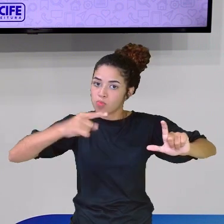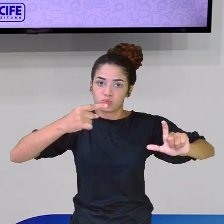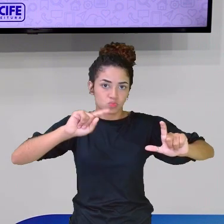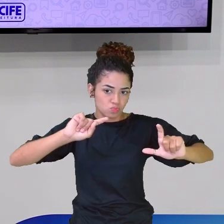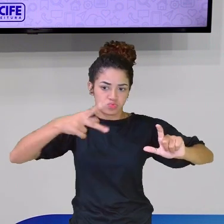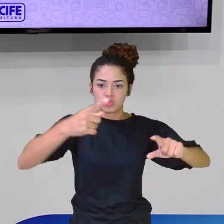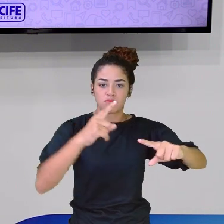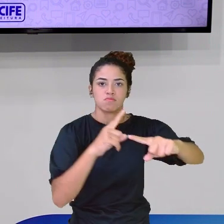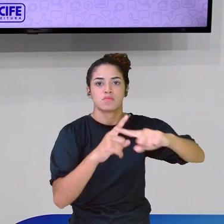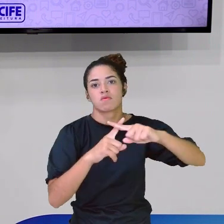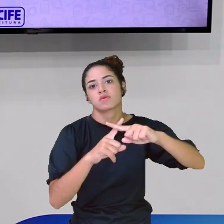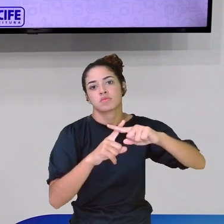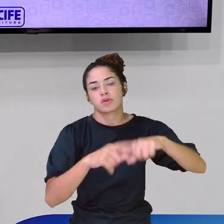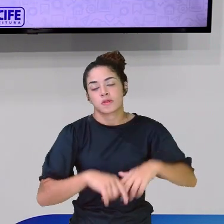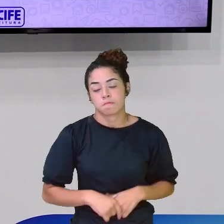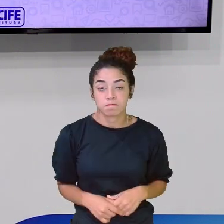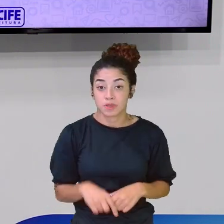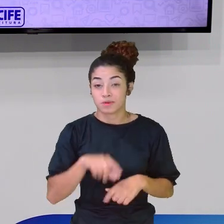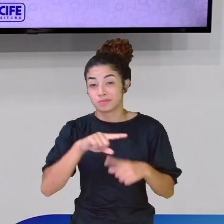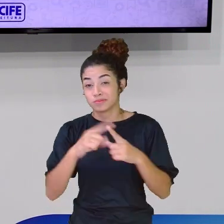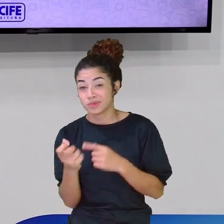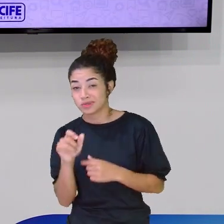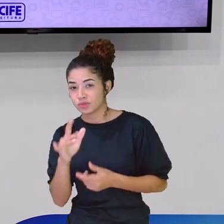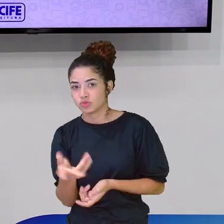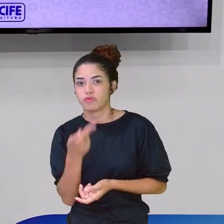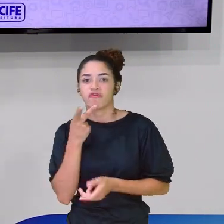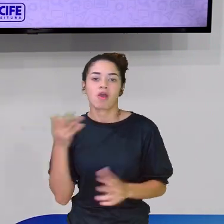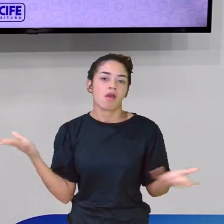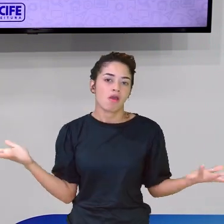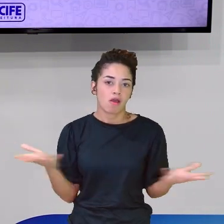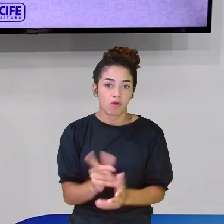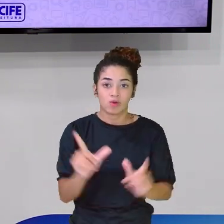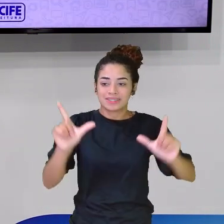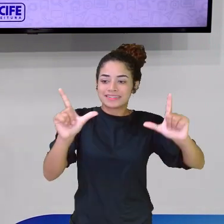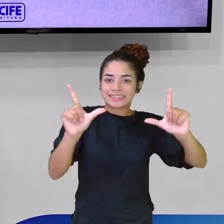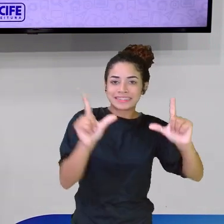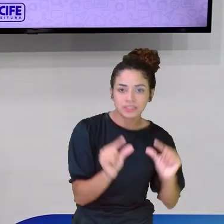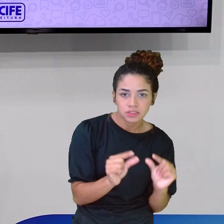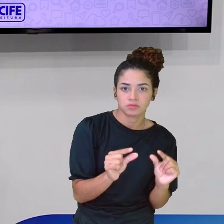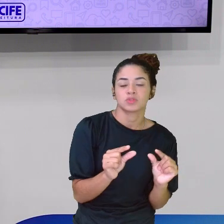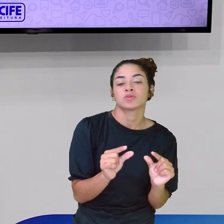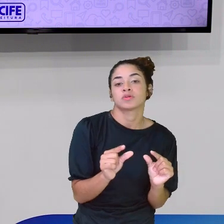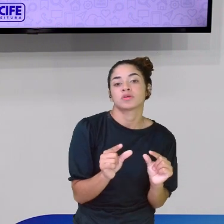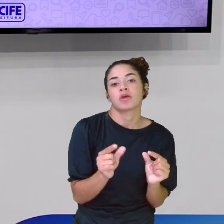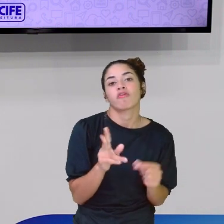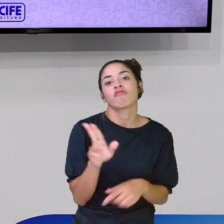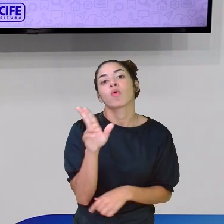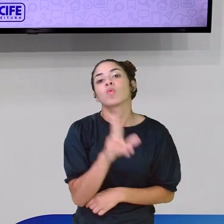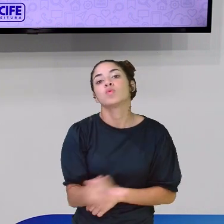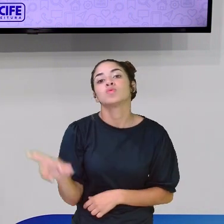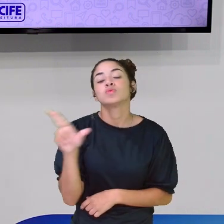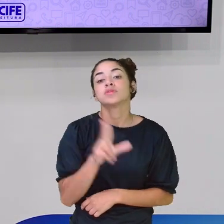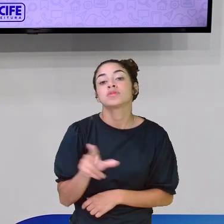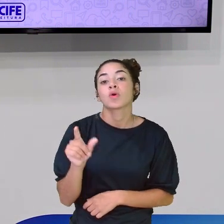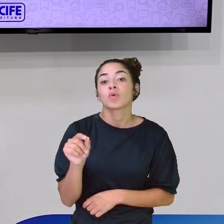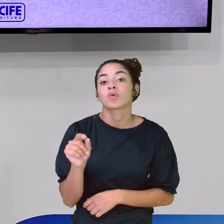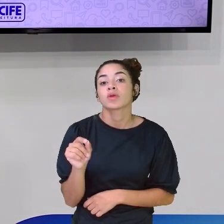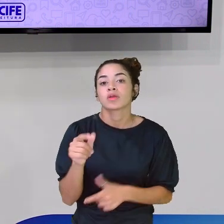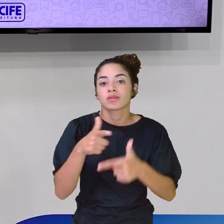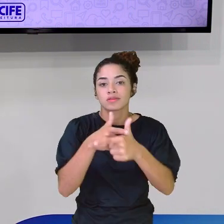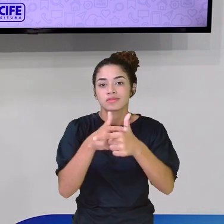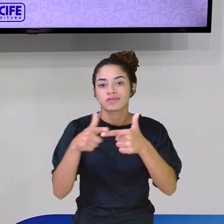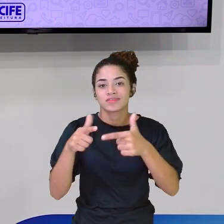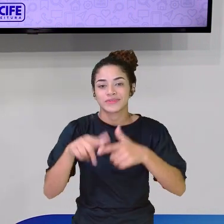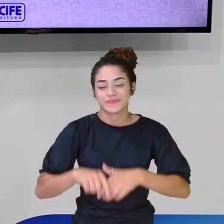multiplicadas. Se eu estou falando, 5º ano, em redução, eu vou utilizar